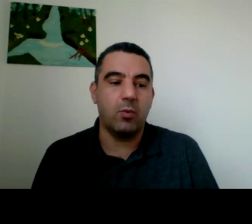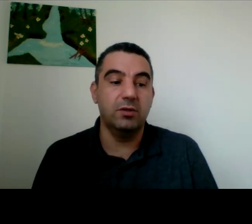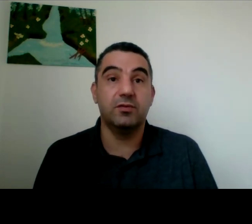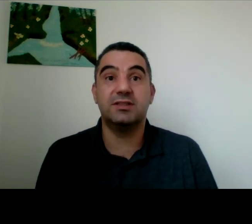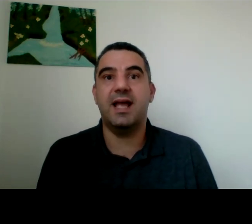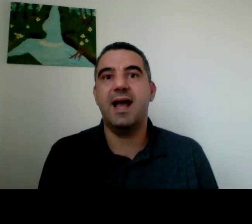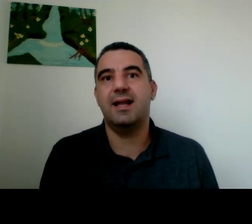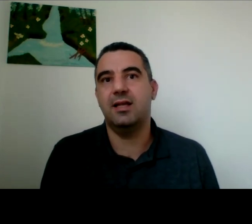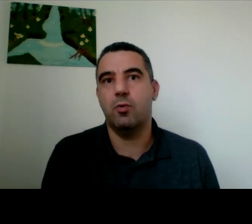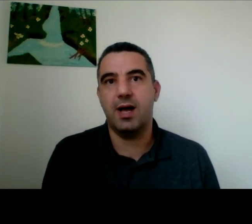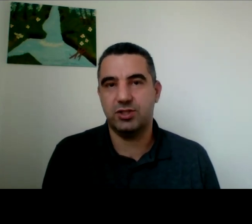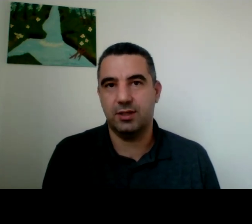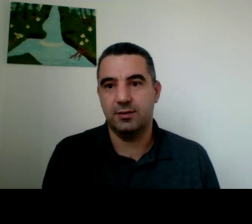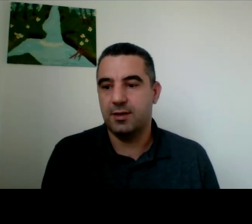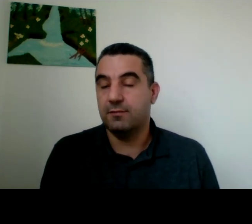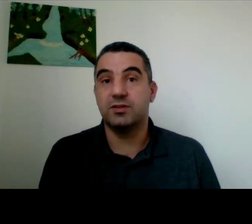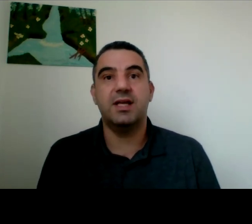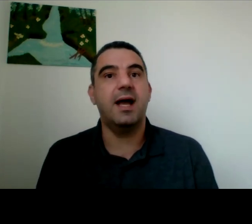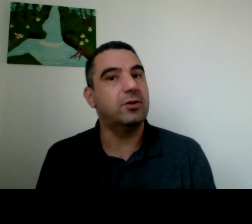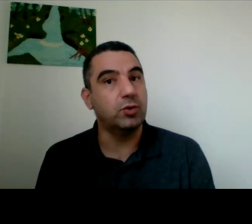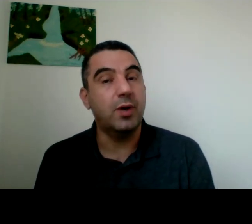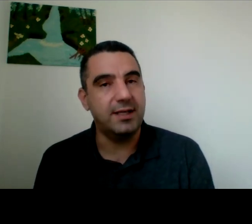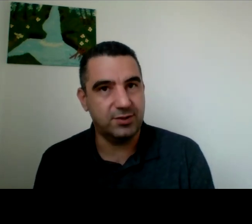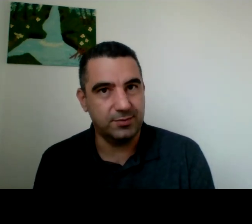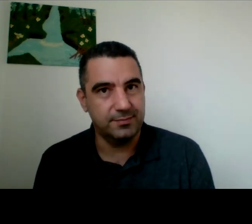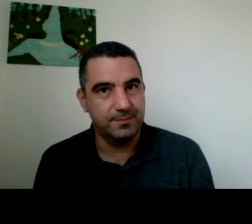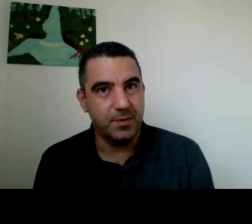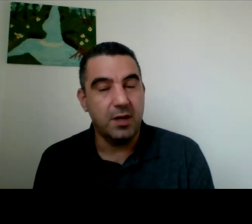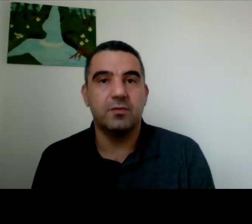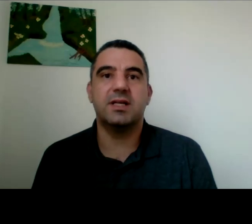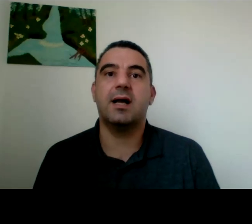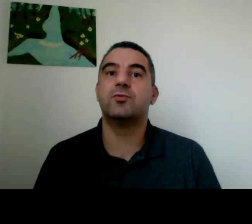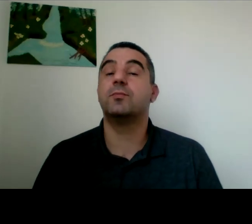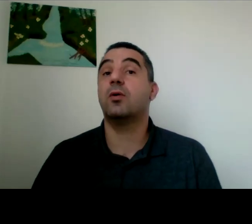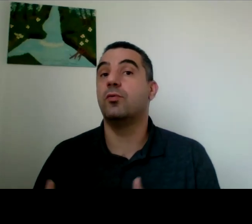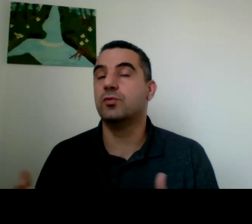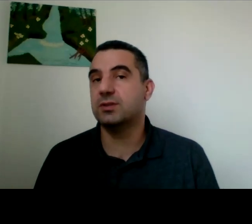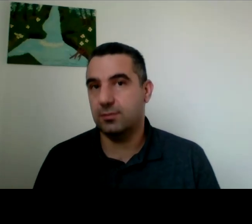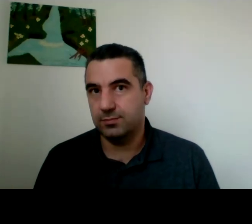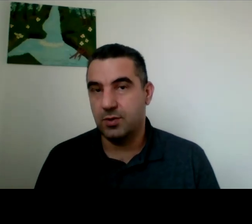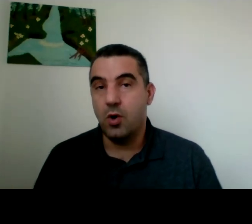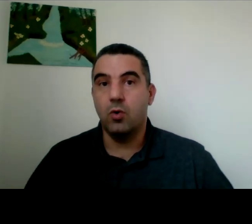implantadas, porque quando você erra a linguagem, você erra todo o resto. Você causa